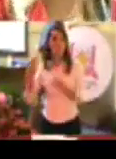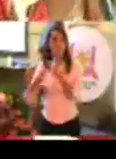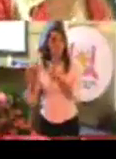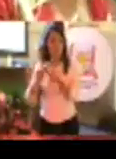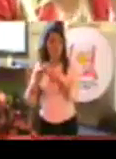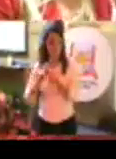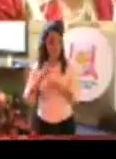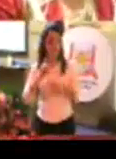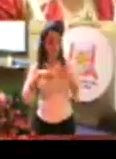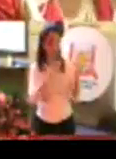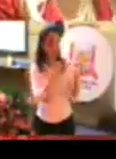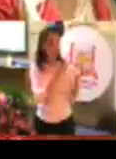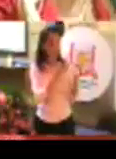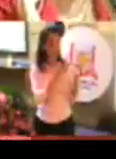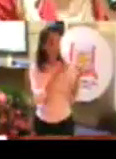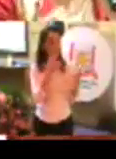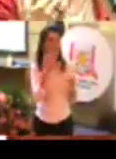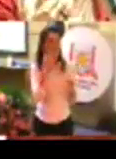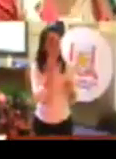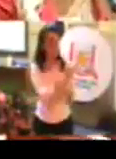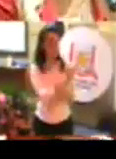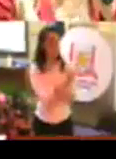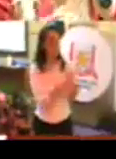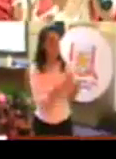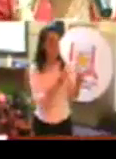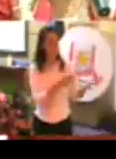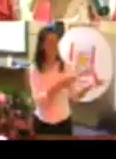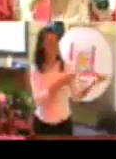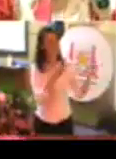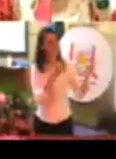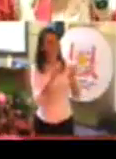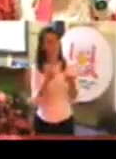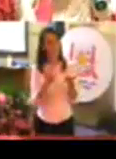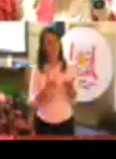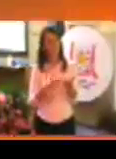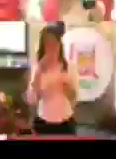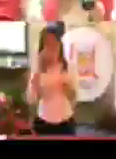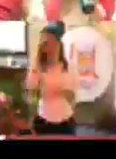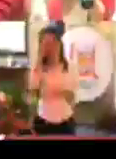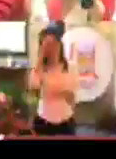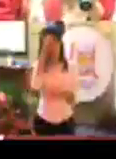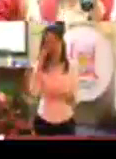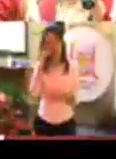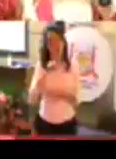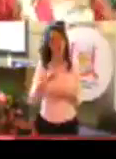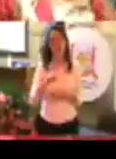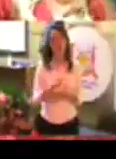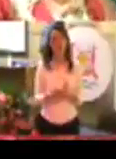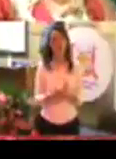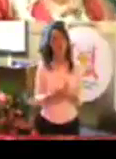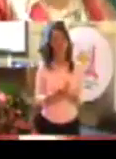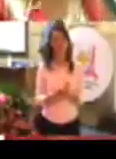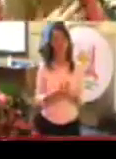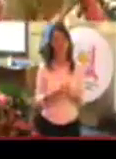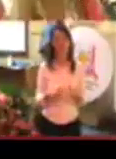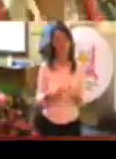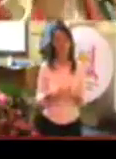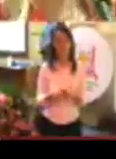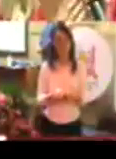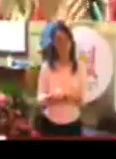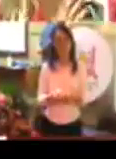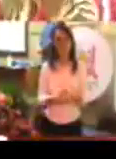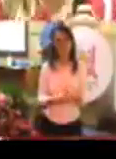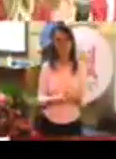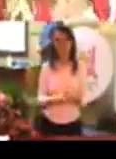eu farei contato com vocês para, então, né, vocês possam enviar o acervo para o município de Criciúma para servir aos cidadãos criciúmenses. Muito